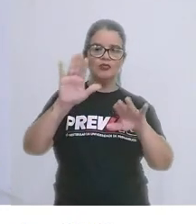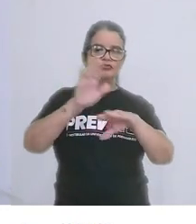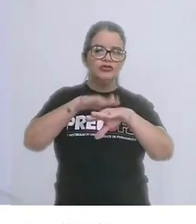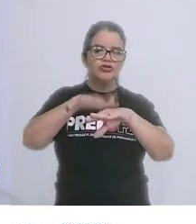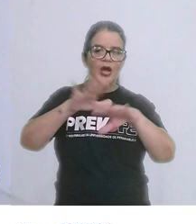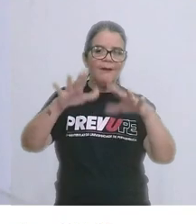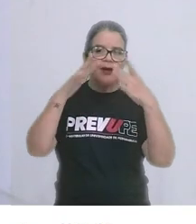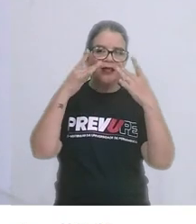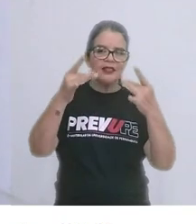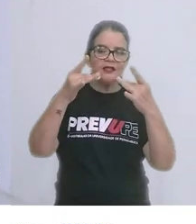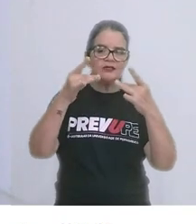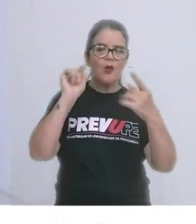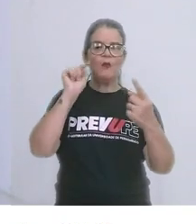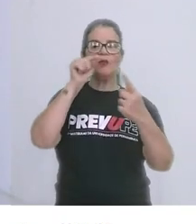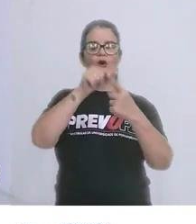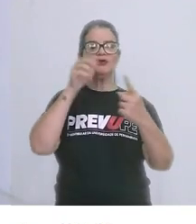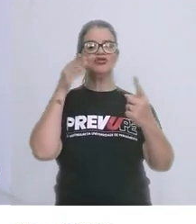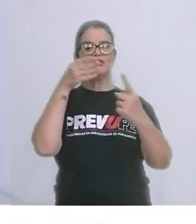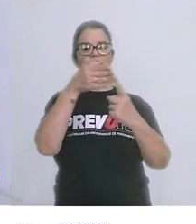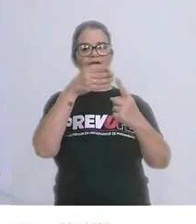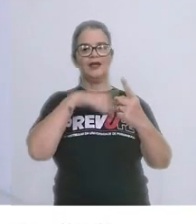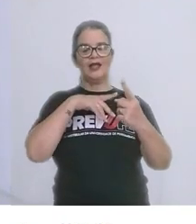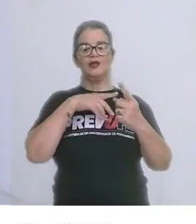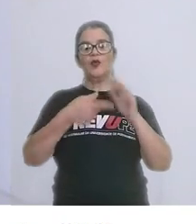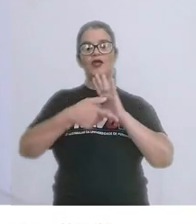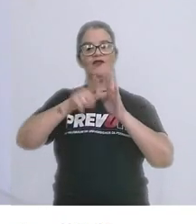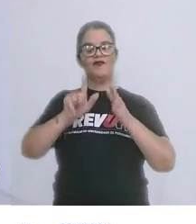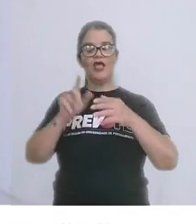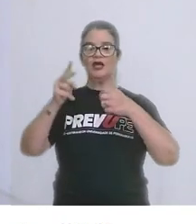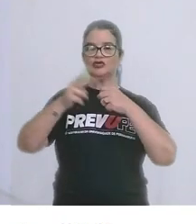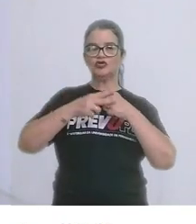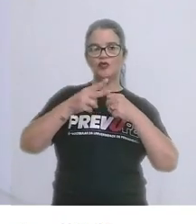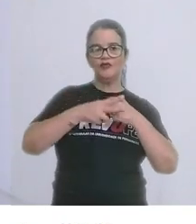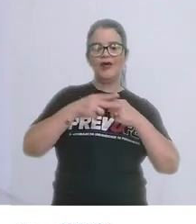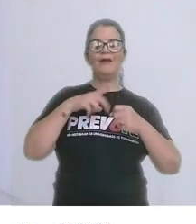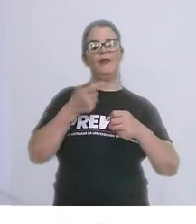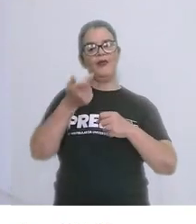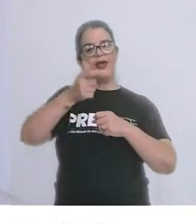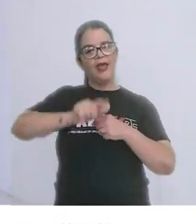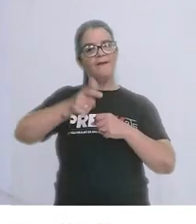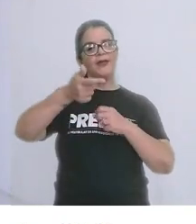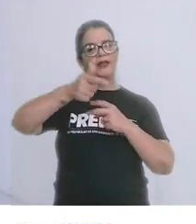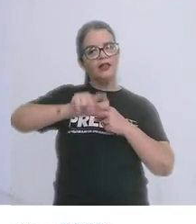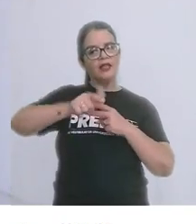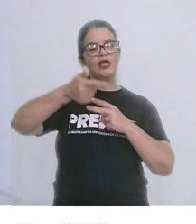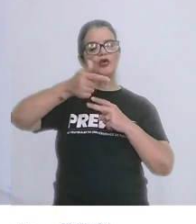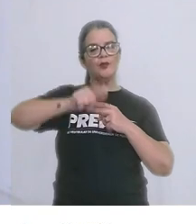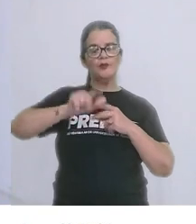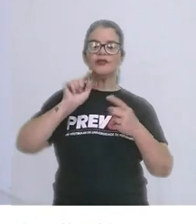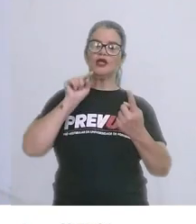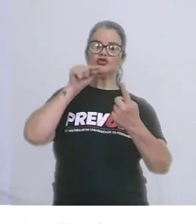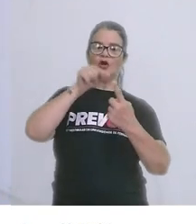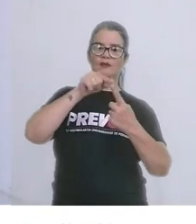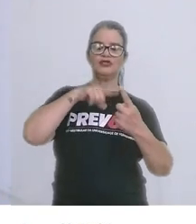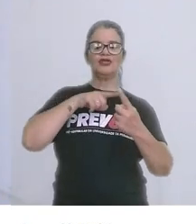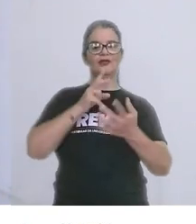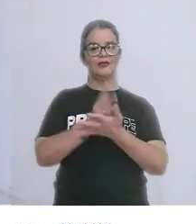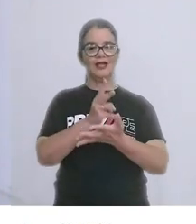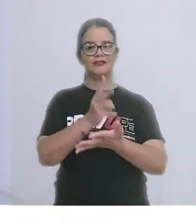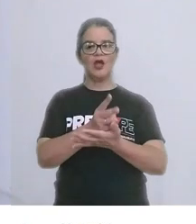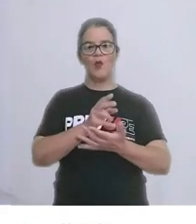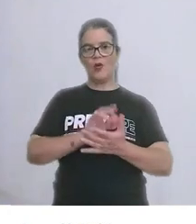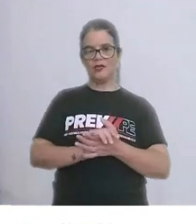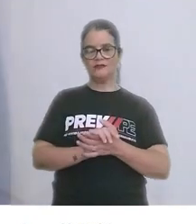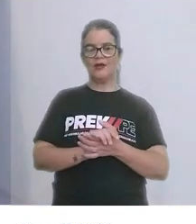a atenção para o objeto direto que vem antes do verbo e repetindo esse objeto na